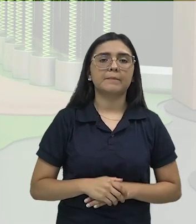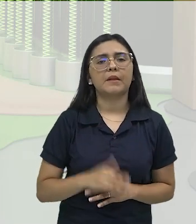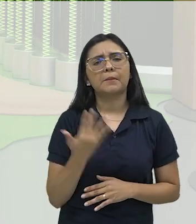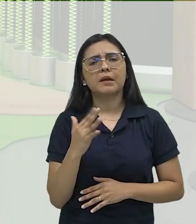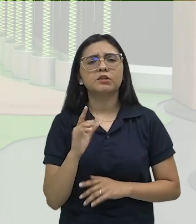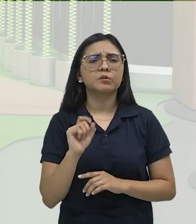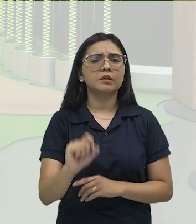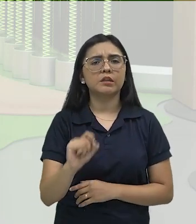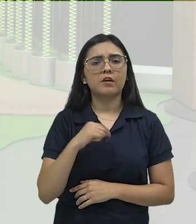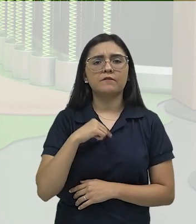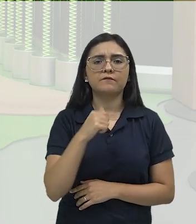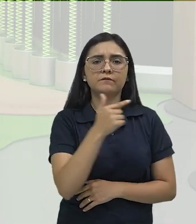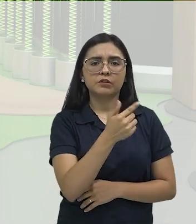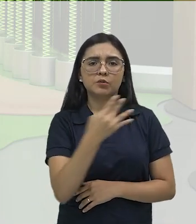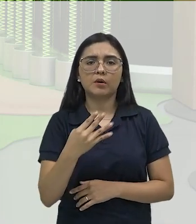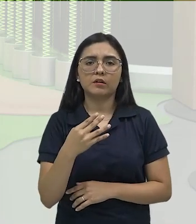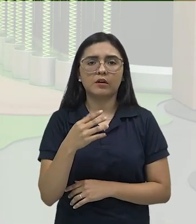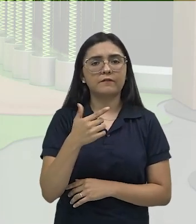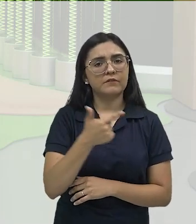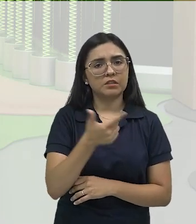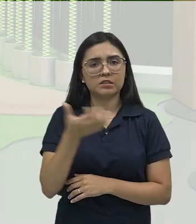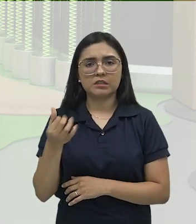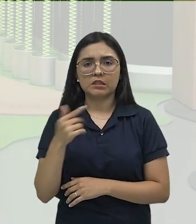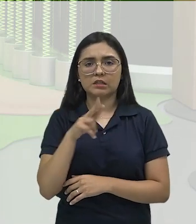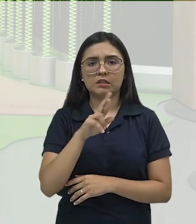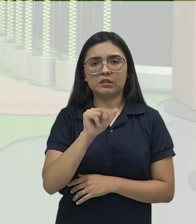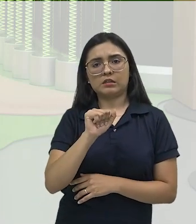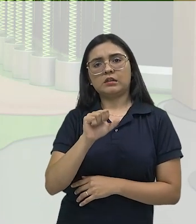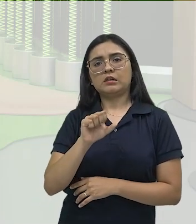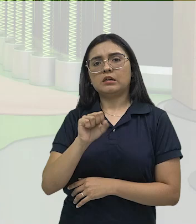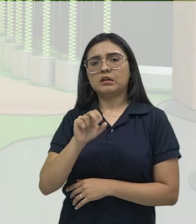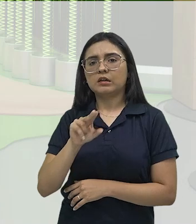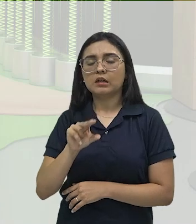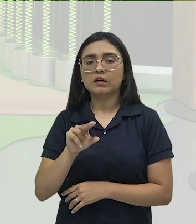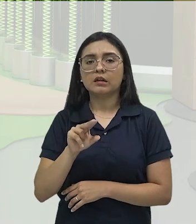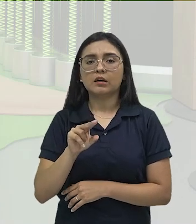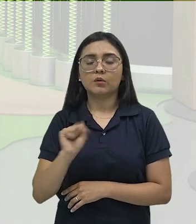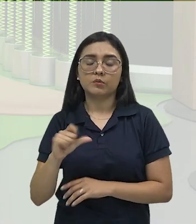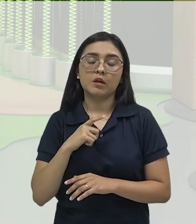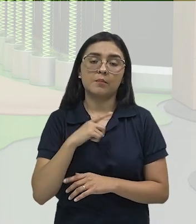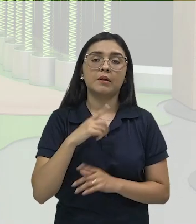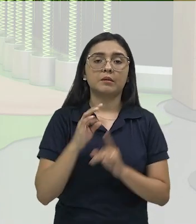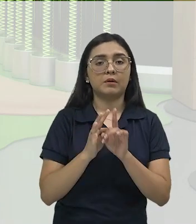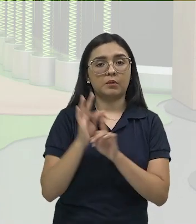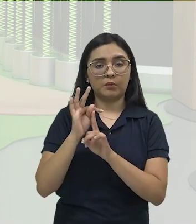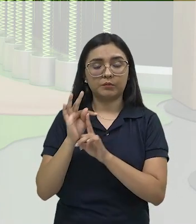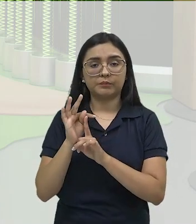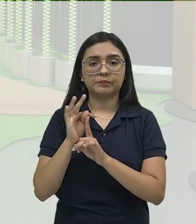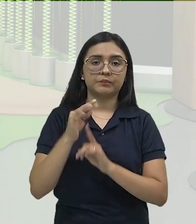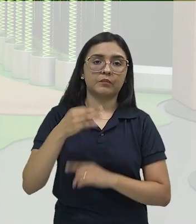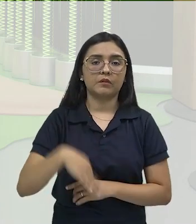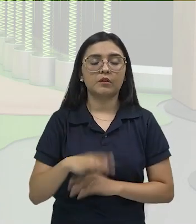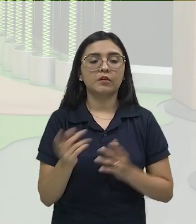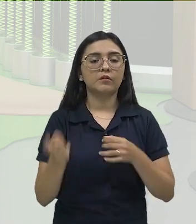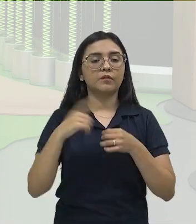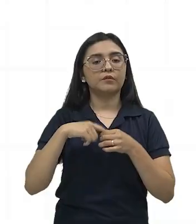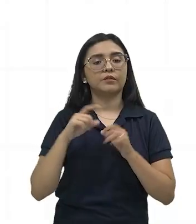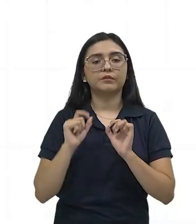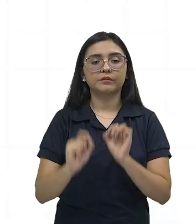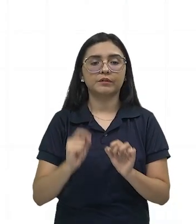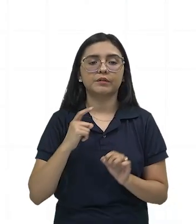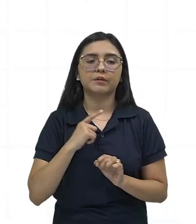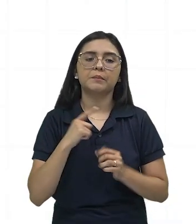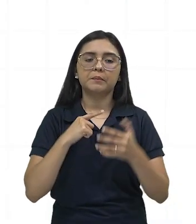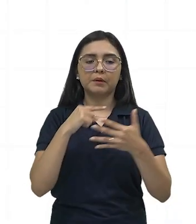de 24 a 26 graus Celsius é uma média de temperatura alta, certo? Então, voltando lá para